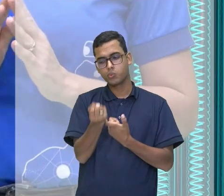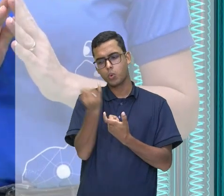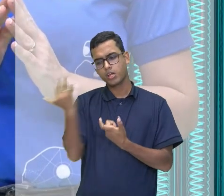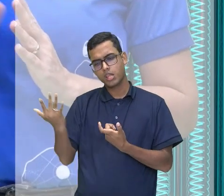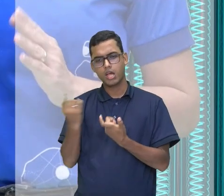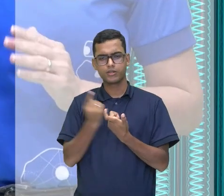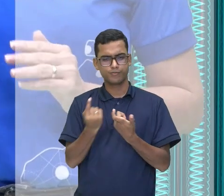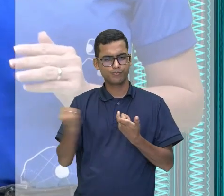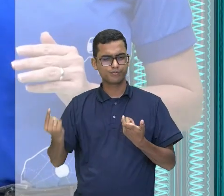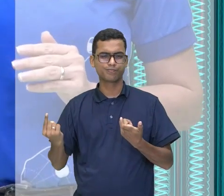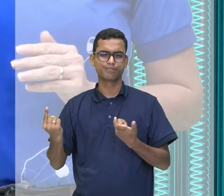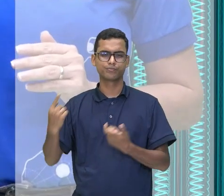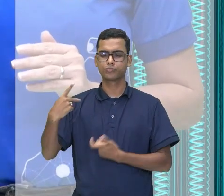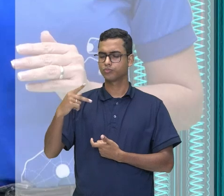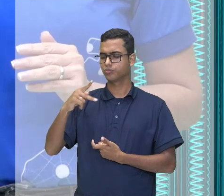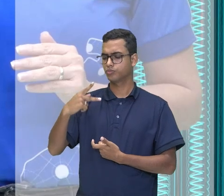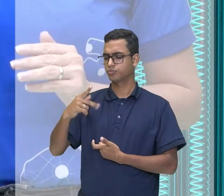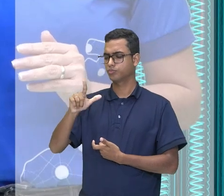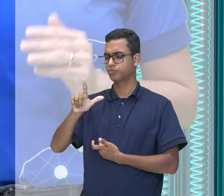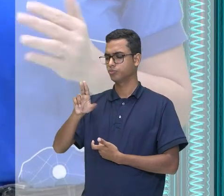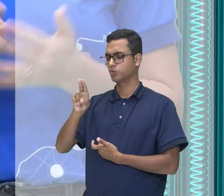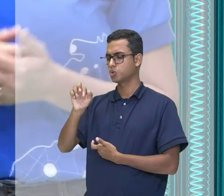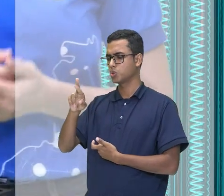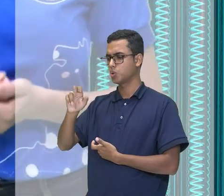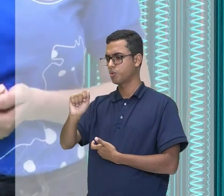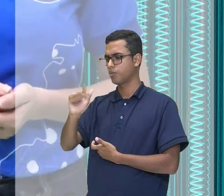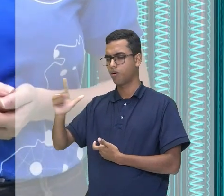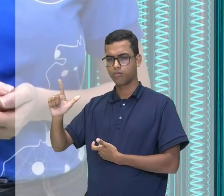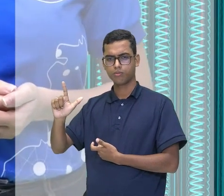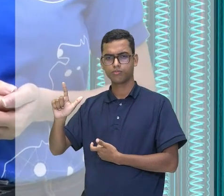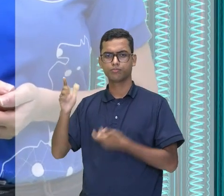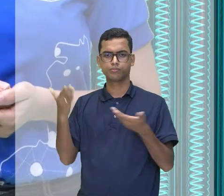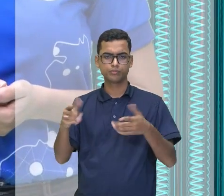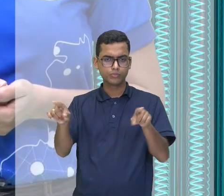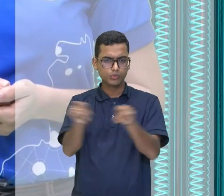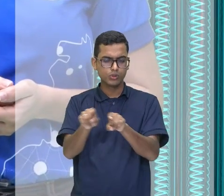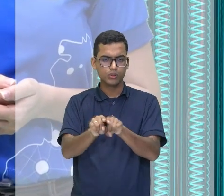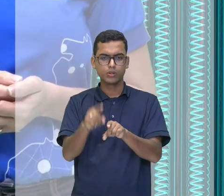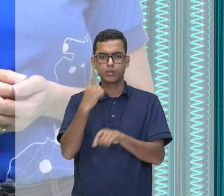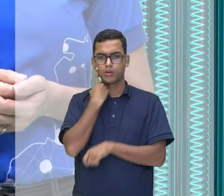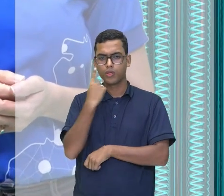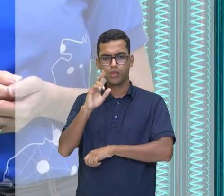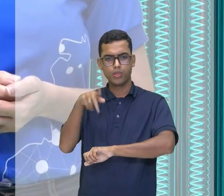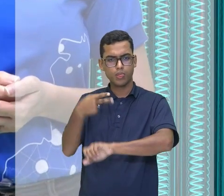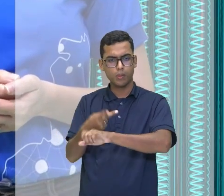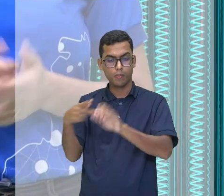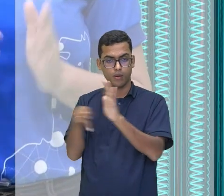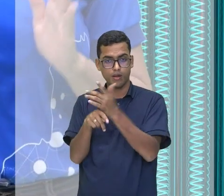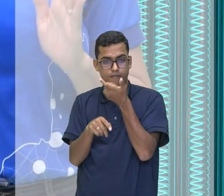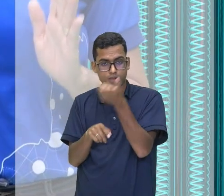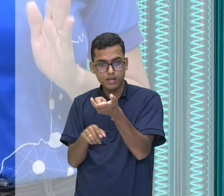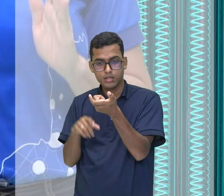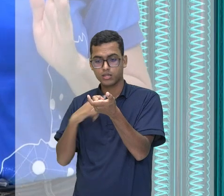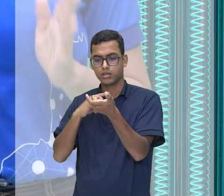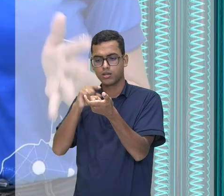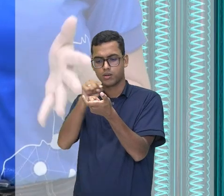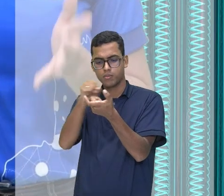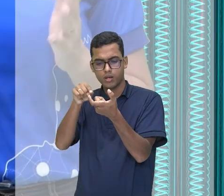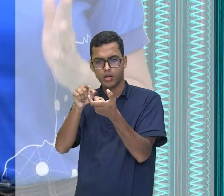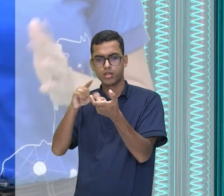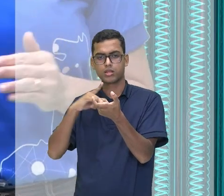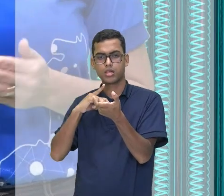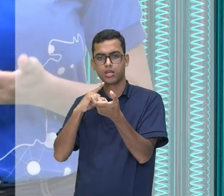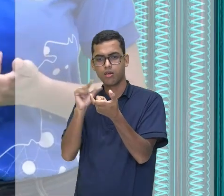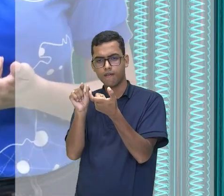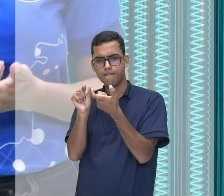concordar com o sujeito. Depois o verbo principal acompanhado do ing, right? Então fiquem atentos,